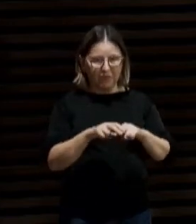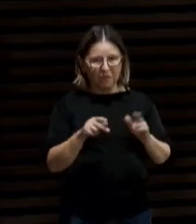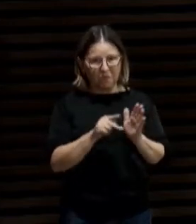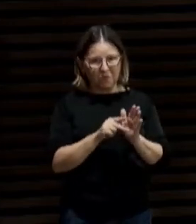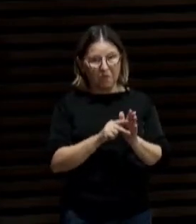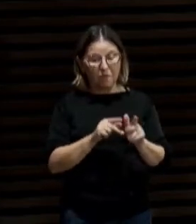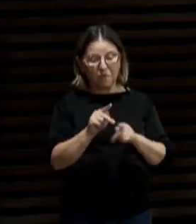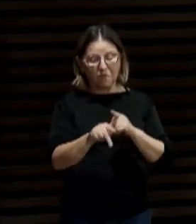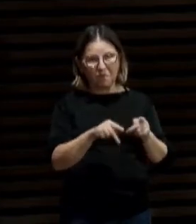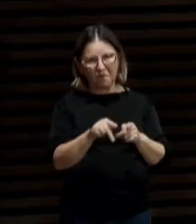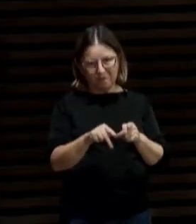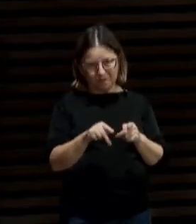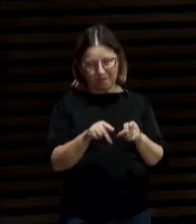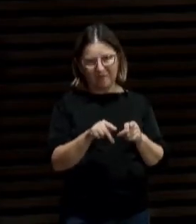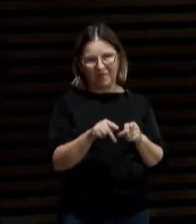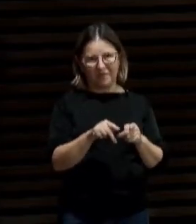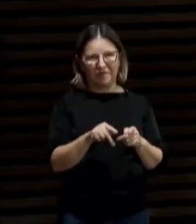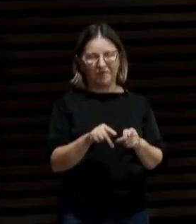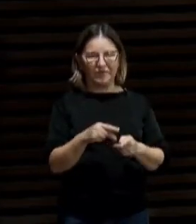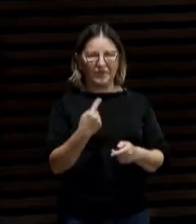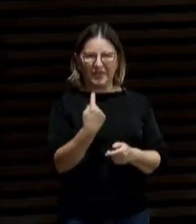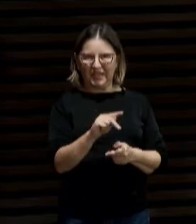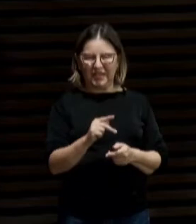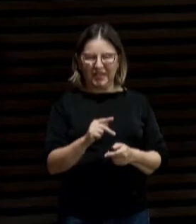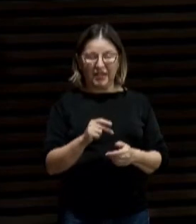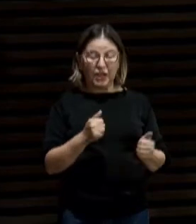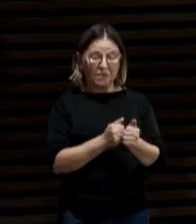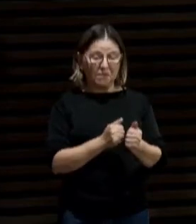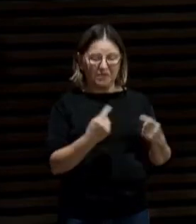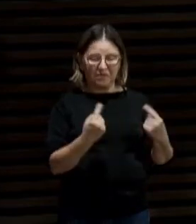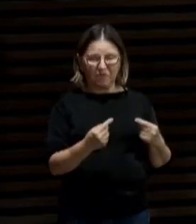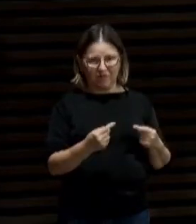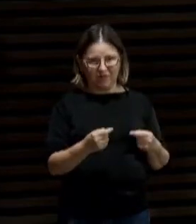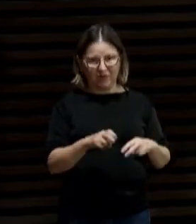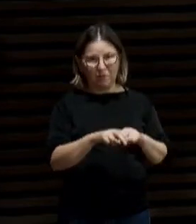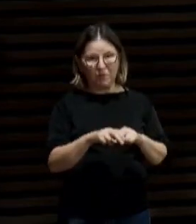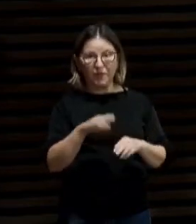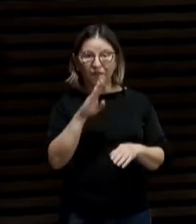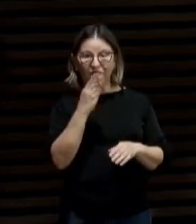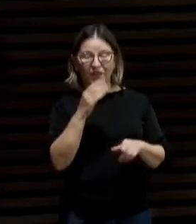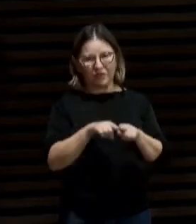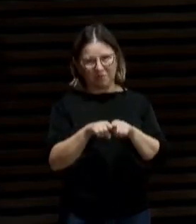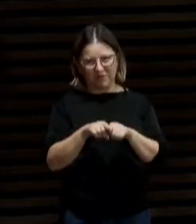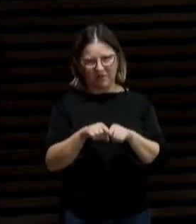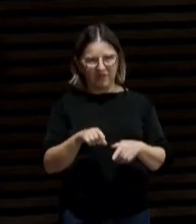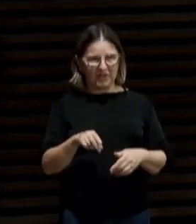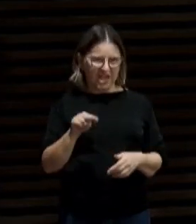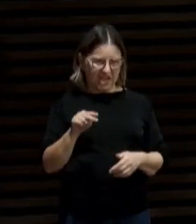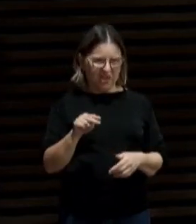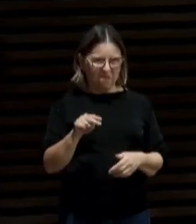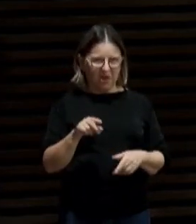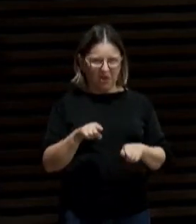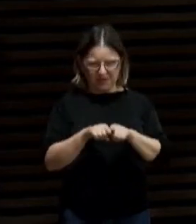ele foi perseguido por falsos irmãos. É como se o irmão que estiver aí do teu lado, que sentou a vida inteira do teu lado aí, começar a te perseguir.